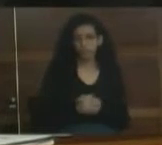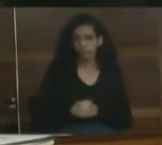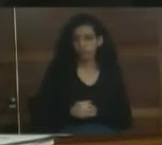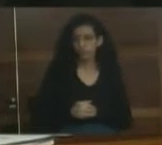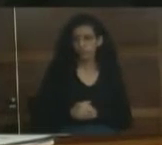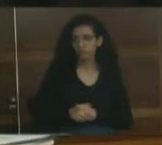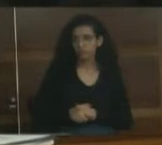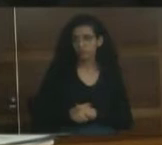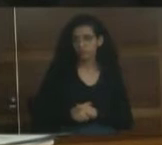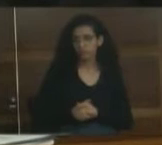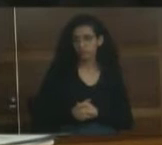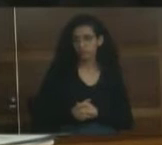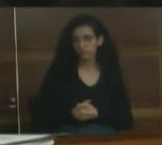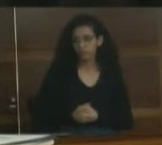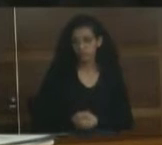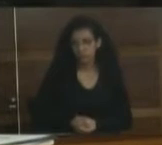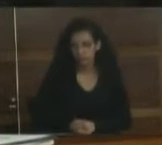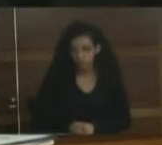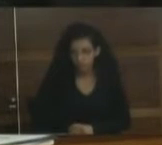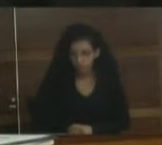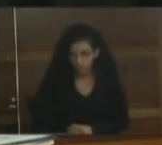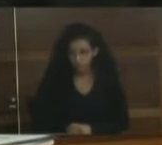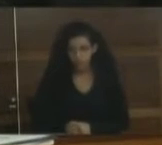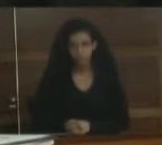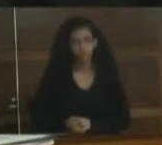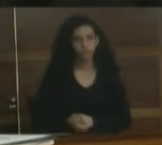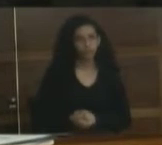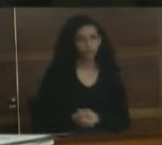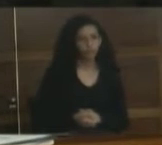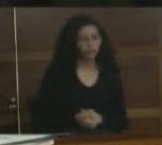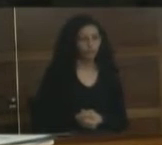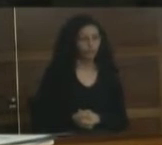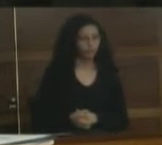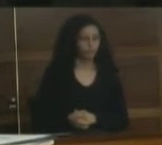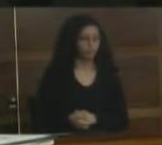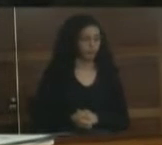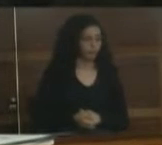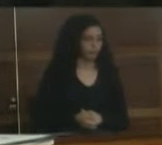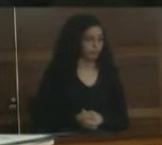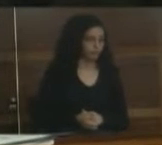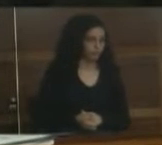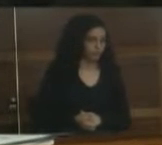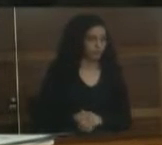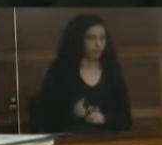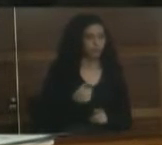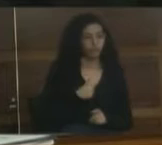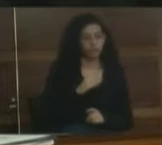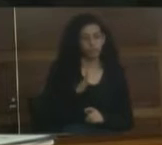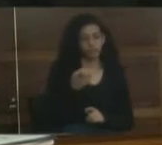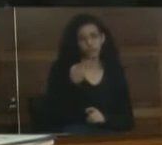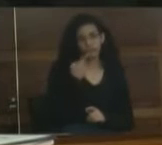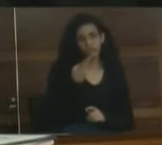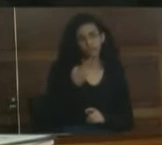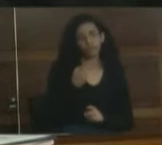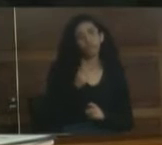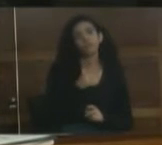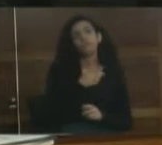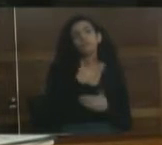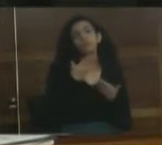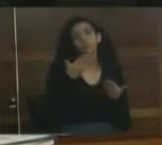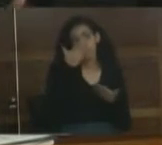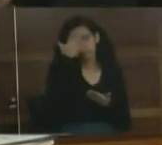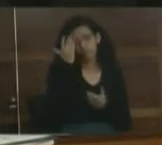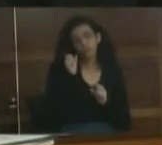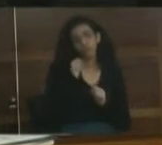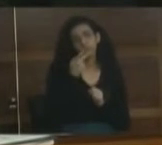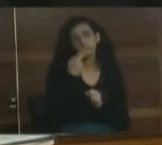aumentar a questão de arrecadação pessoalmente recurso próprio né bons também eu já falei ah só quem pode falar melhor